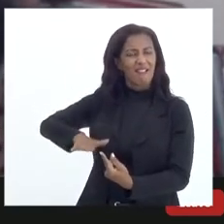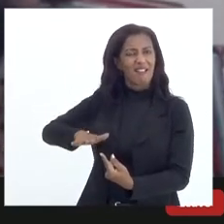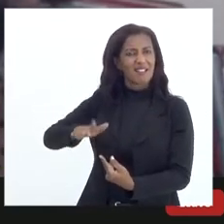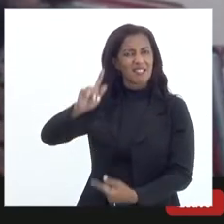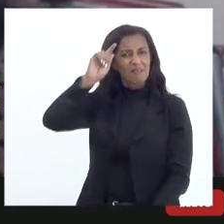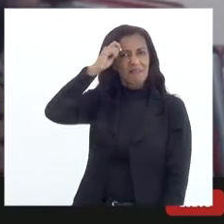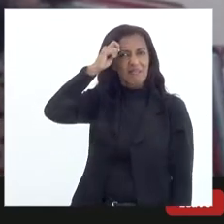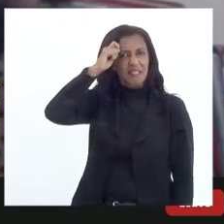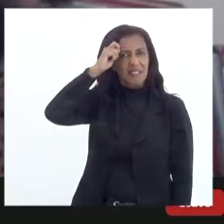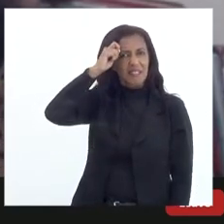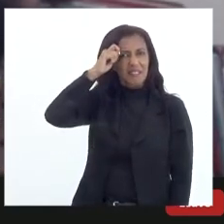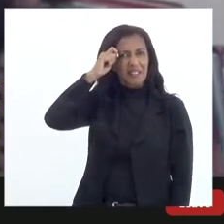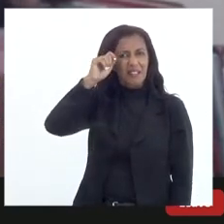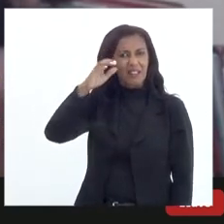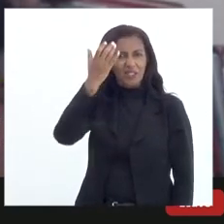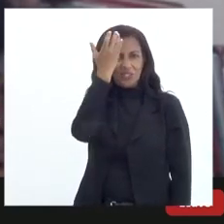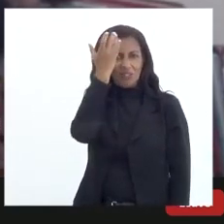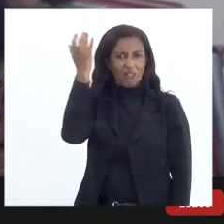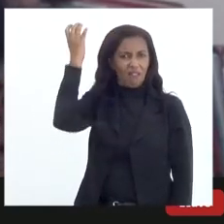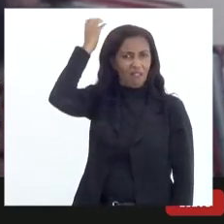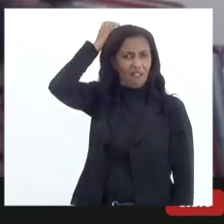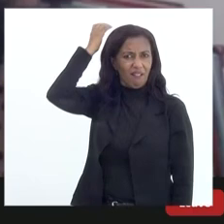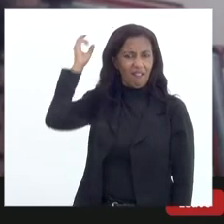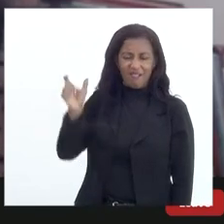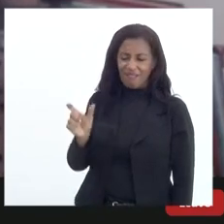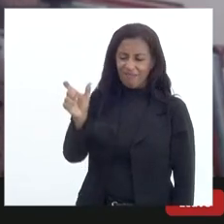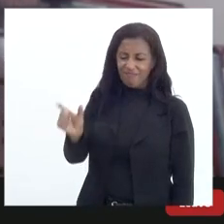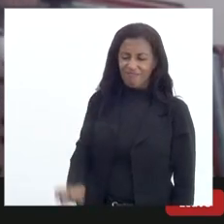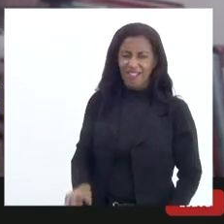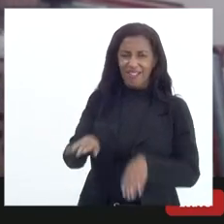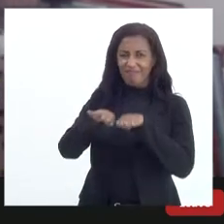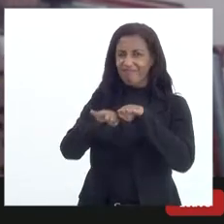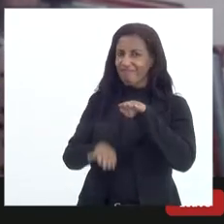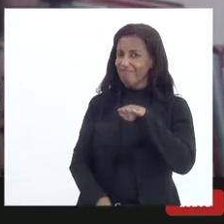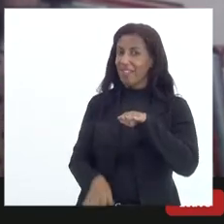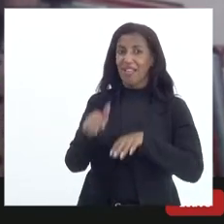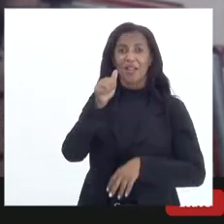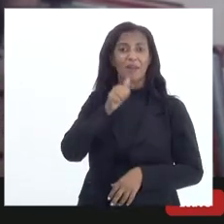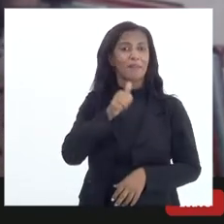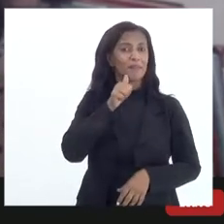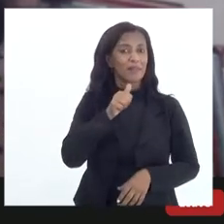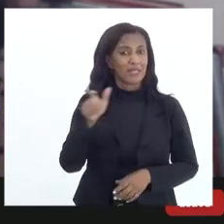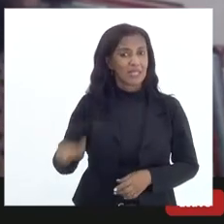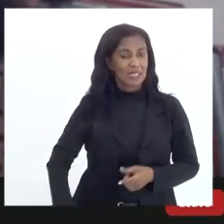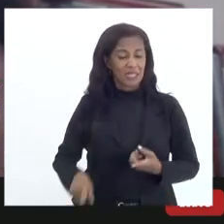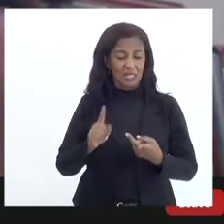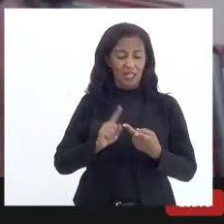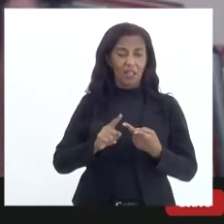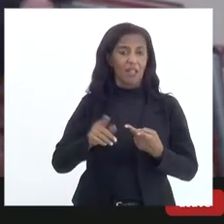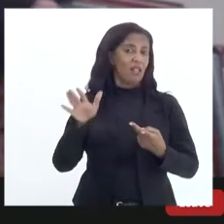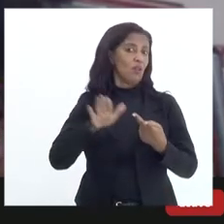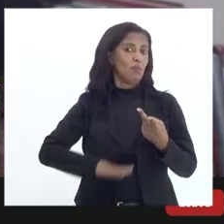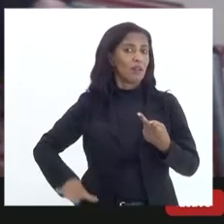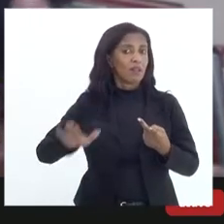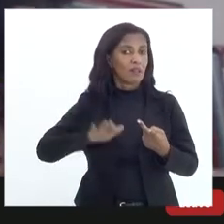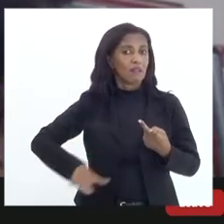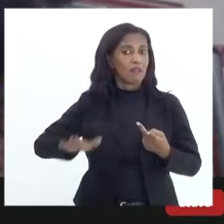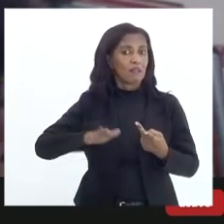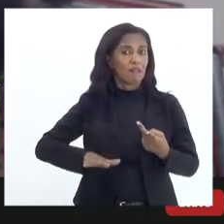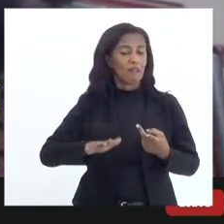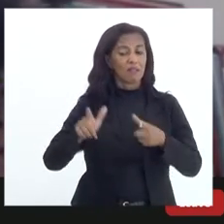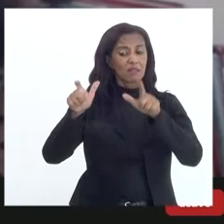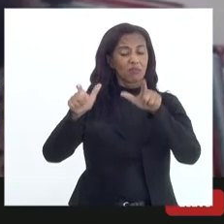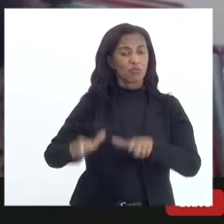Candomblé, ela tem uma interseccionalidade de desigualdades. Ela é uma menina, ela é uma criança de um bairro